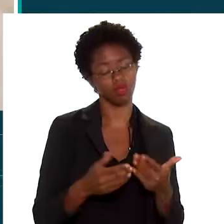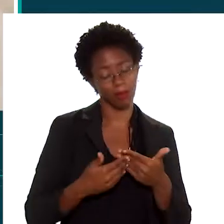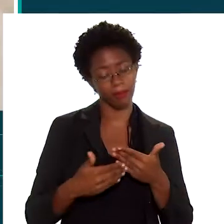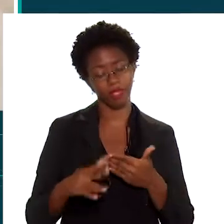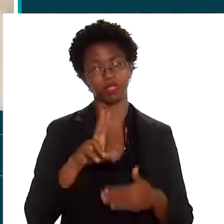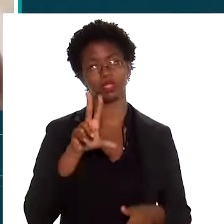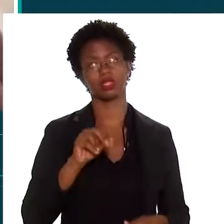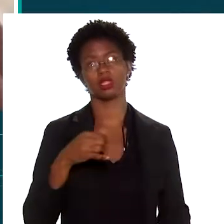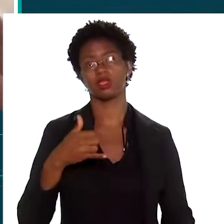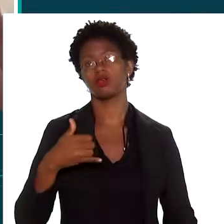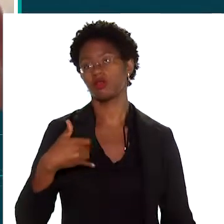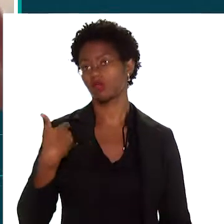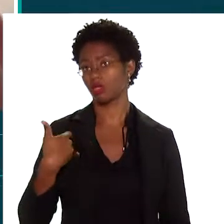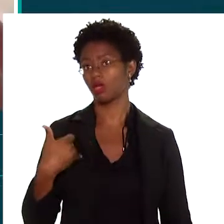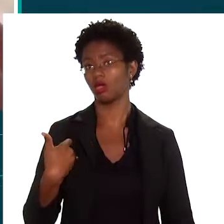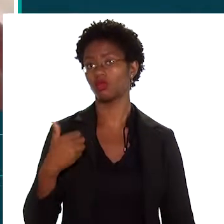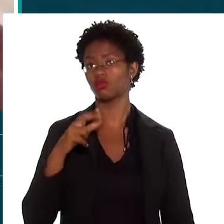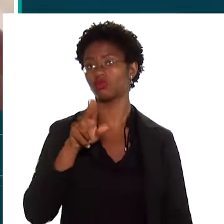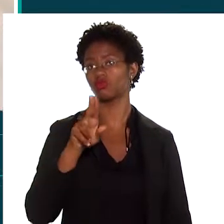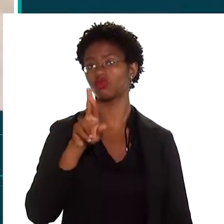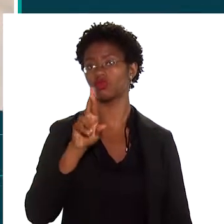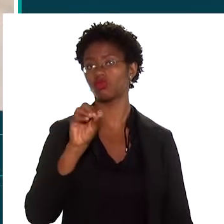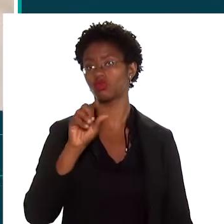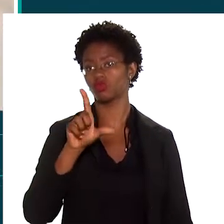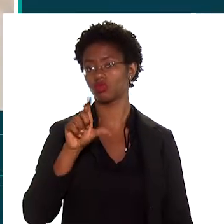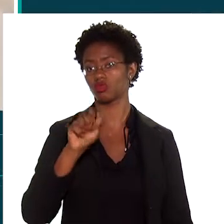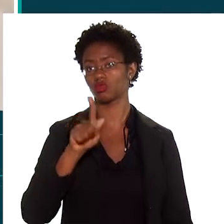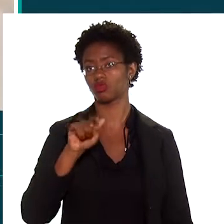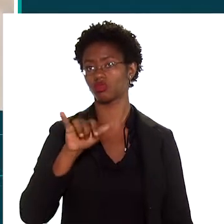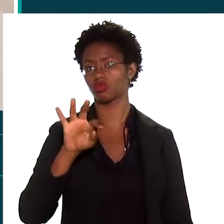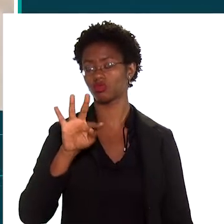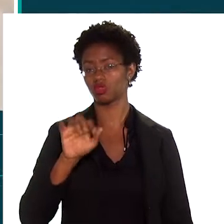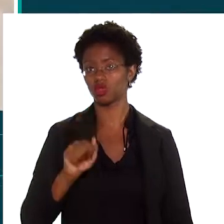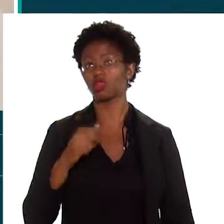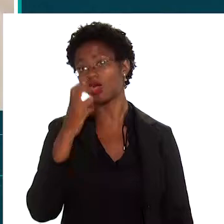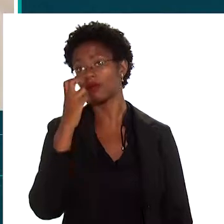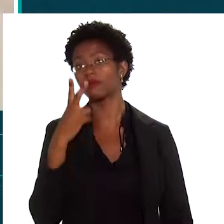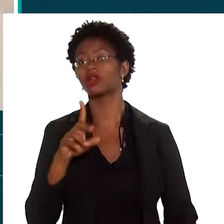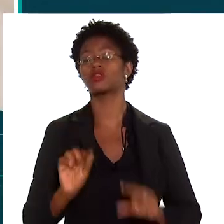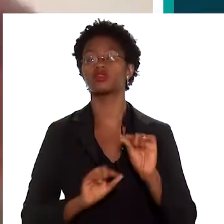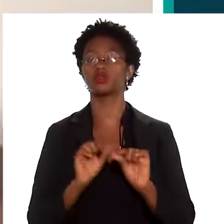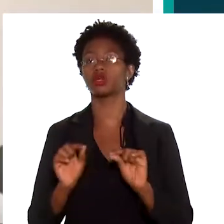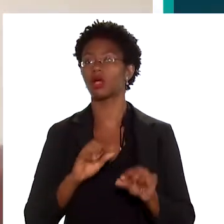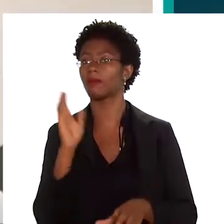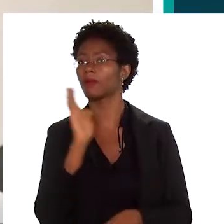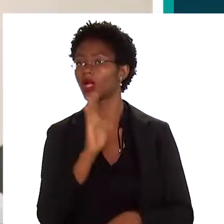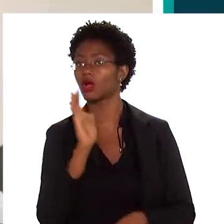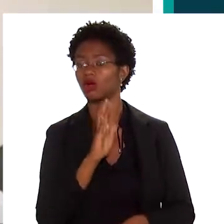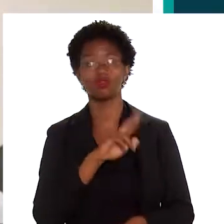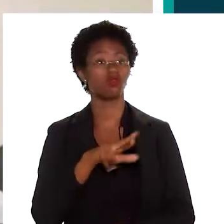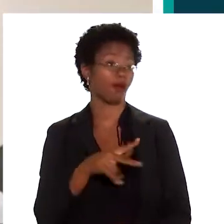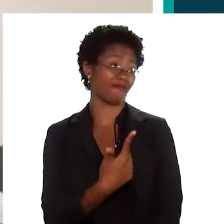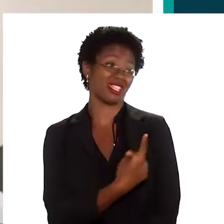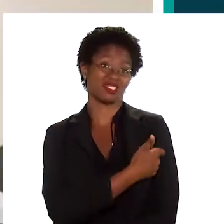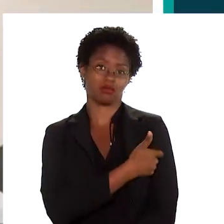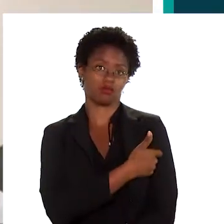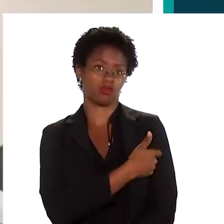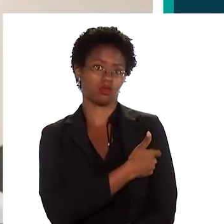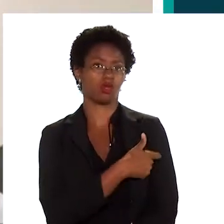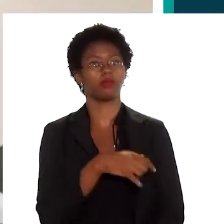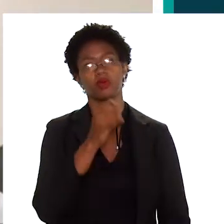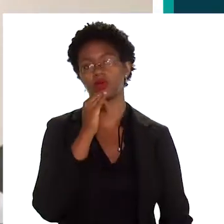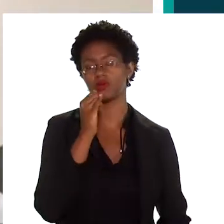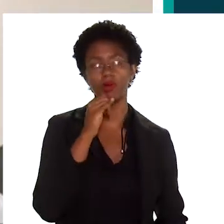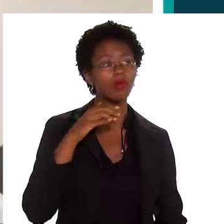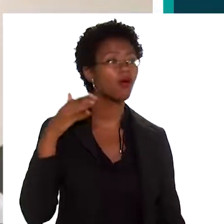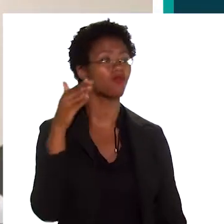de 50 anos, é uma consulta fundamentalmente de diagnóstico precoce. Ou seja, a consulta não é uma vacina. Eu